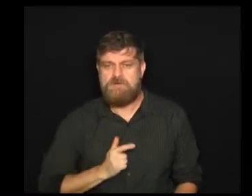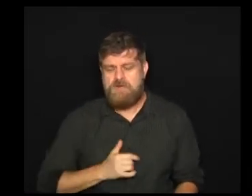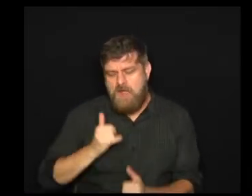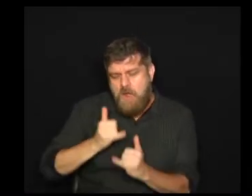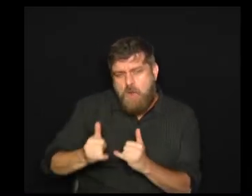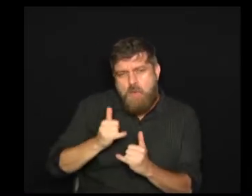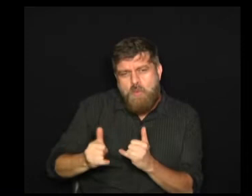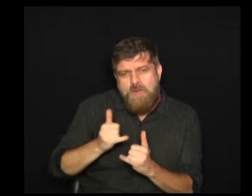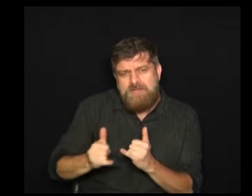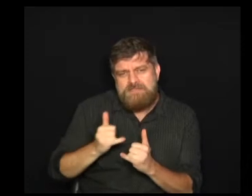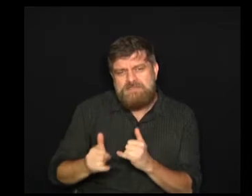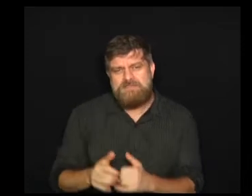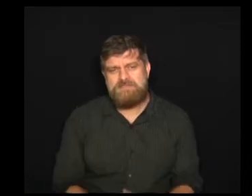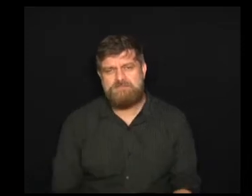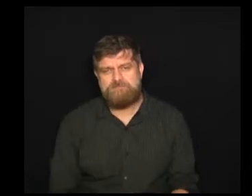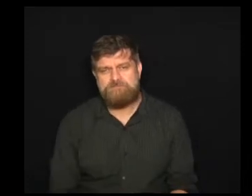quase